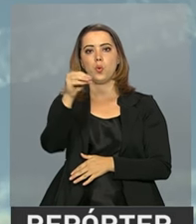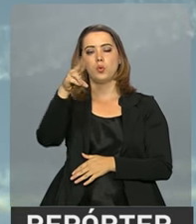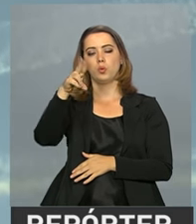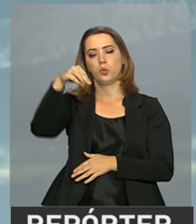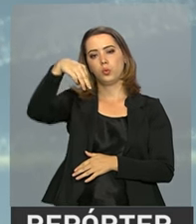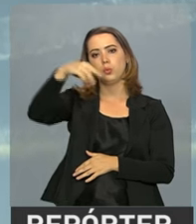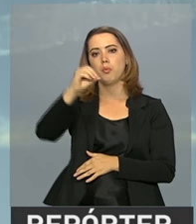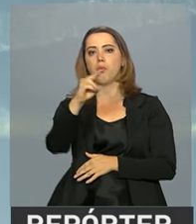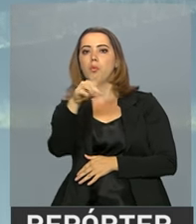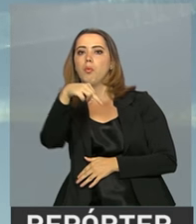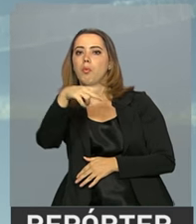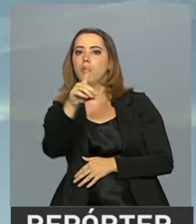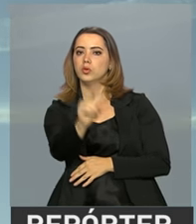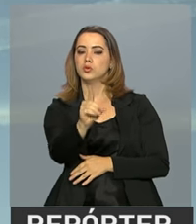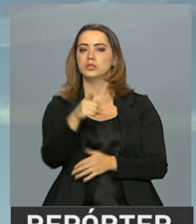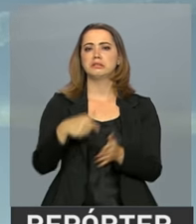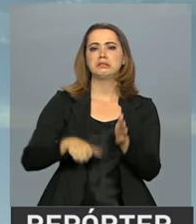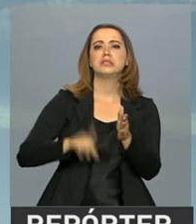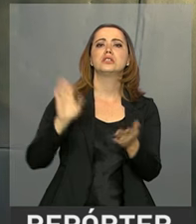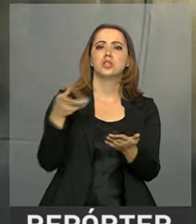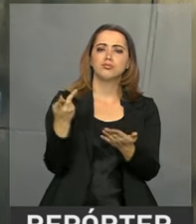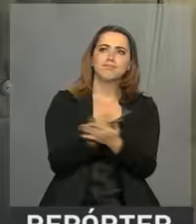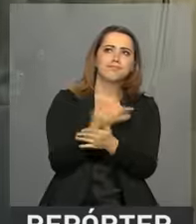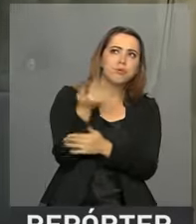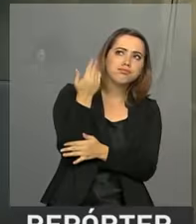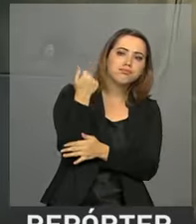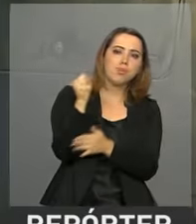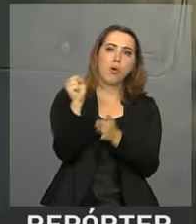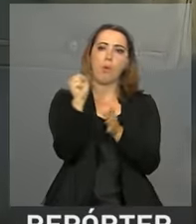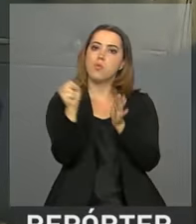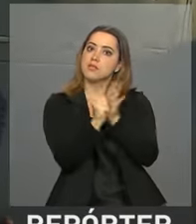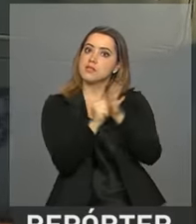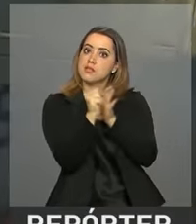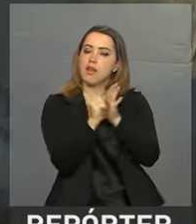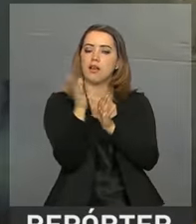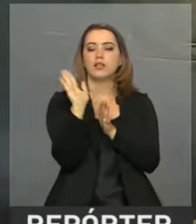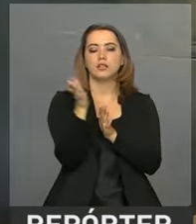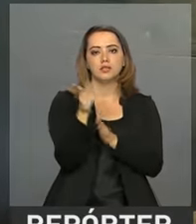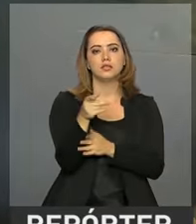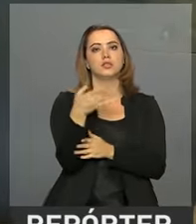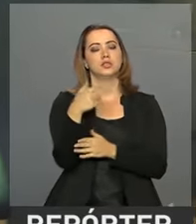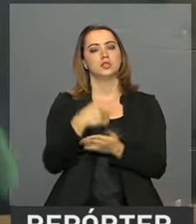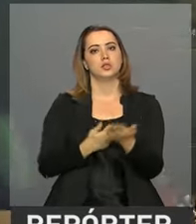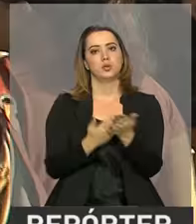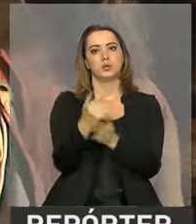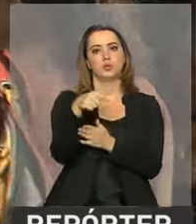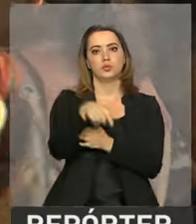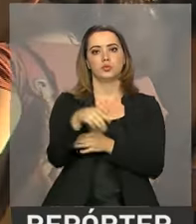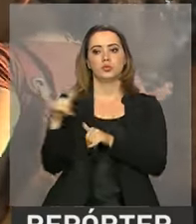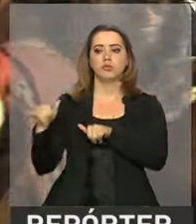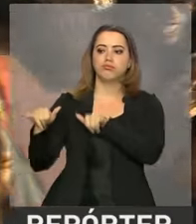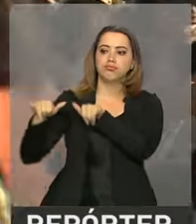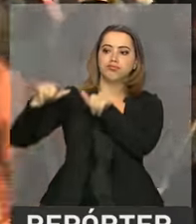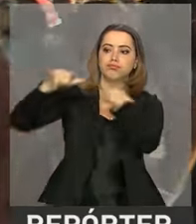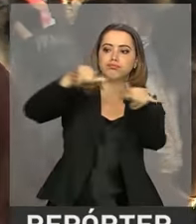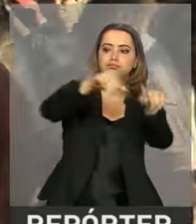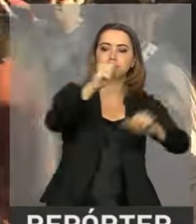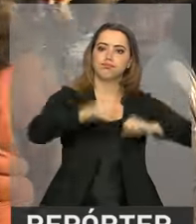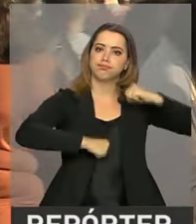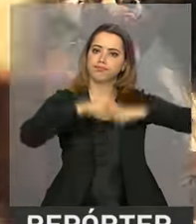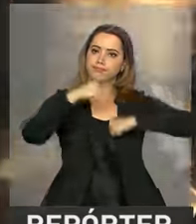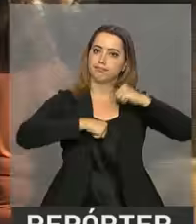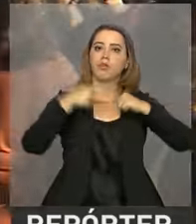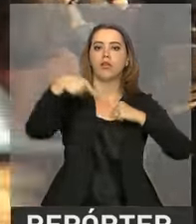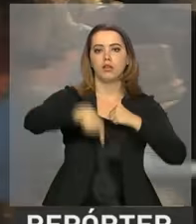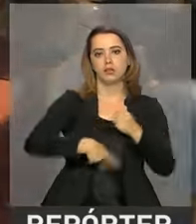do Mon. Mais de um século depois do seu primeiro voo, o Brasil continua sendo referência na indústria da aviação. Grande parte dos aviões